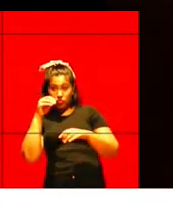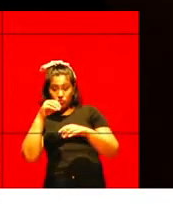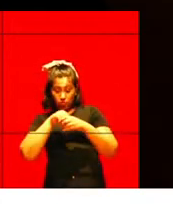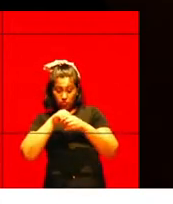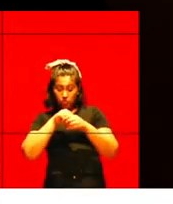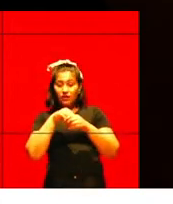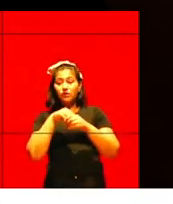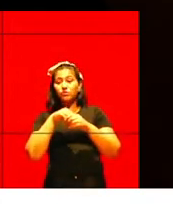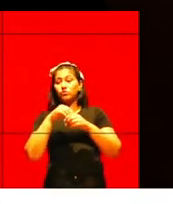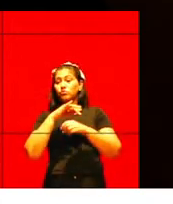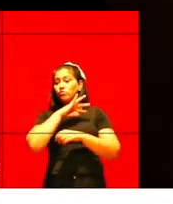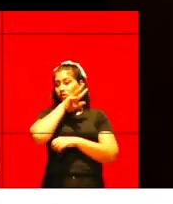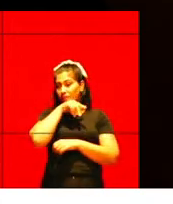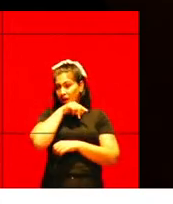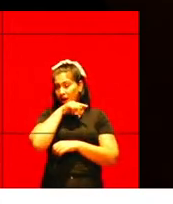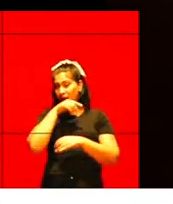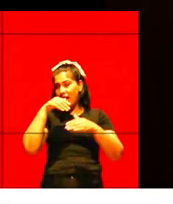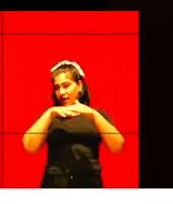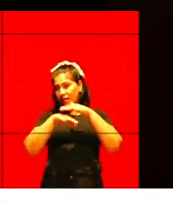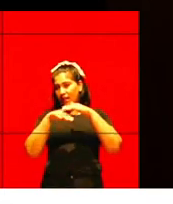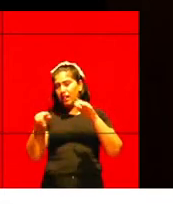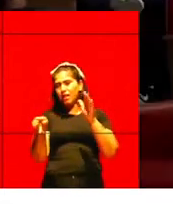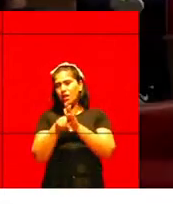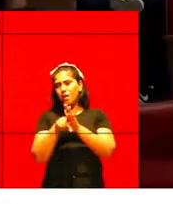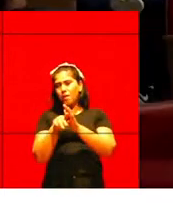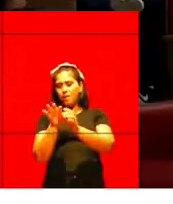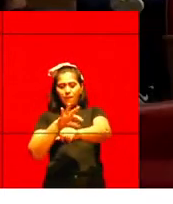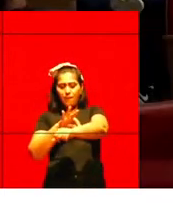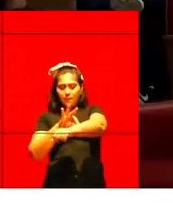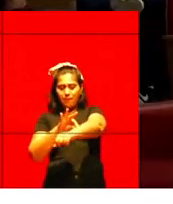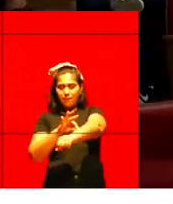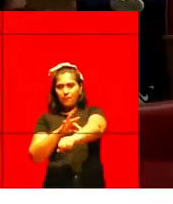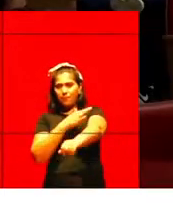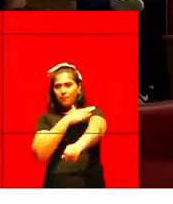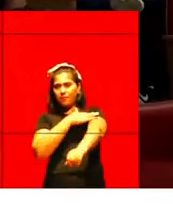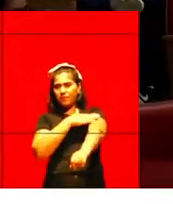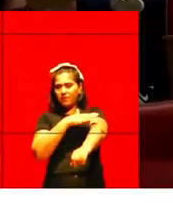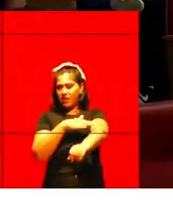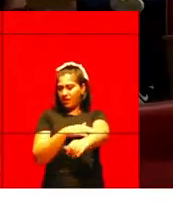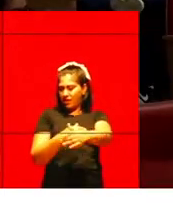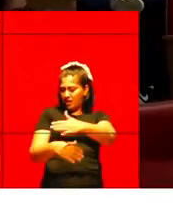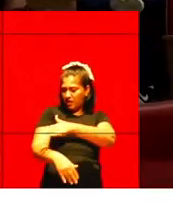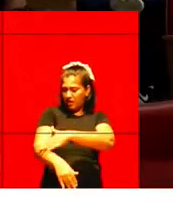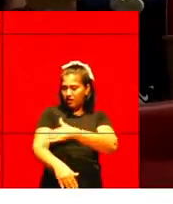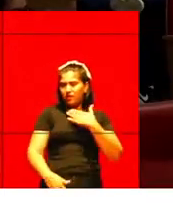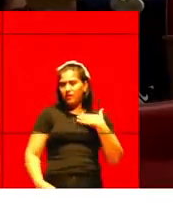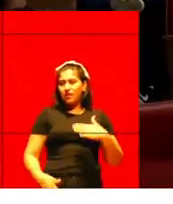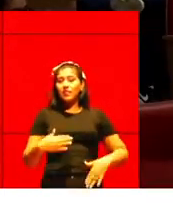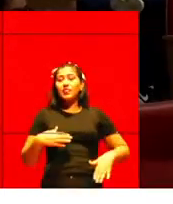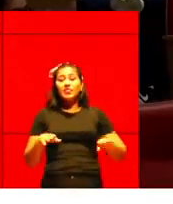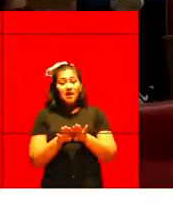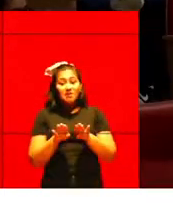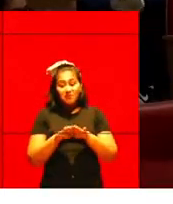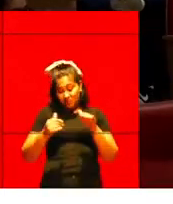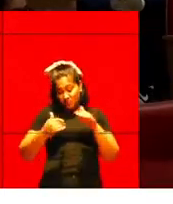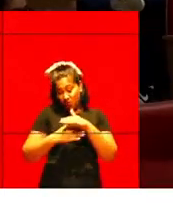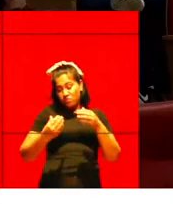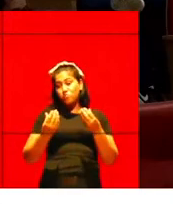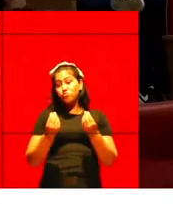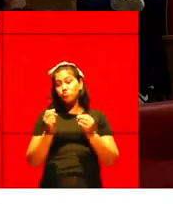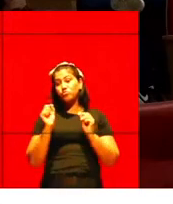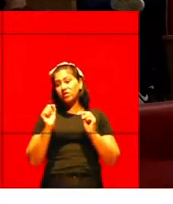armazenado exclusivamente dentro dos músculos e dentro do fígado. E ele tem uma característica,